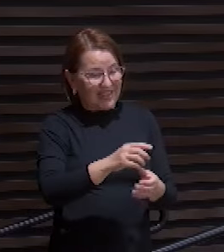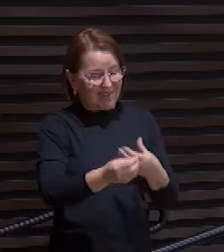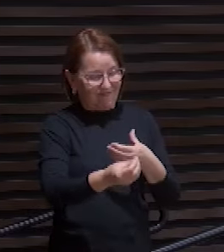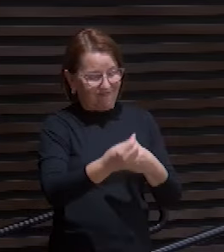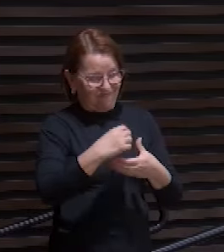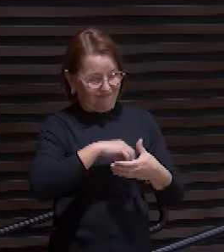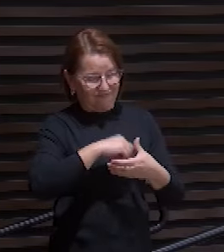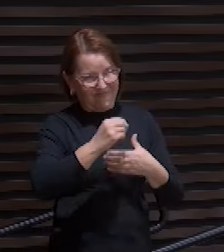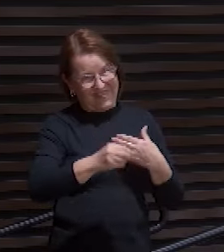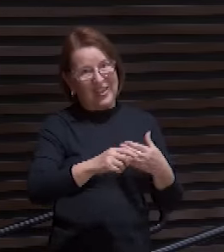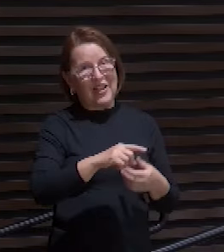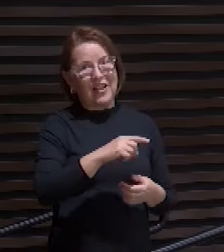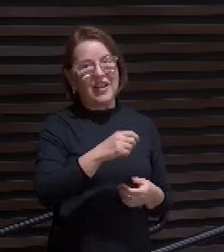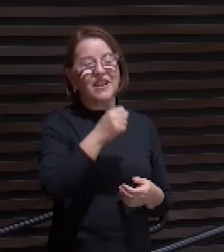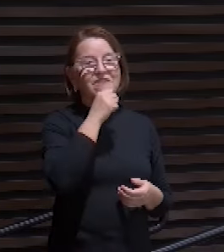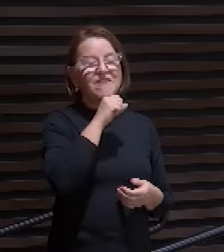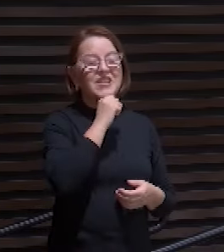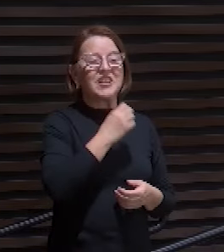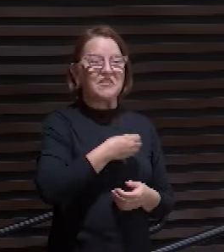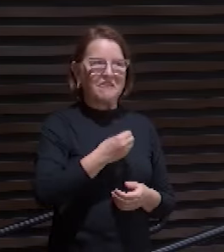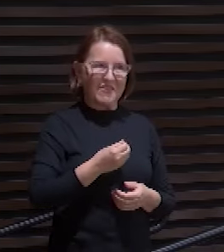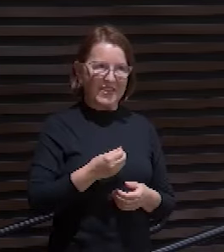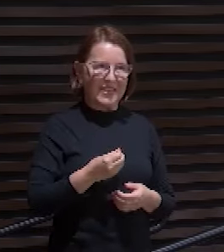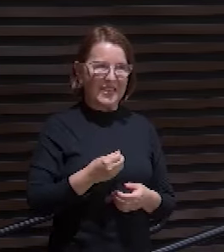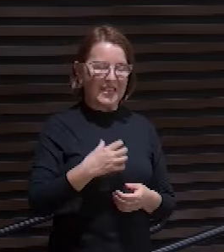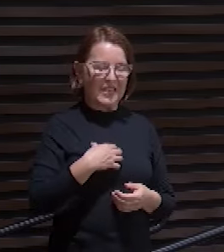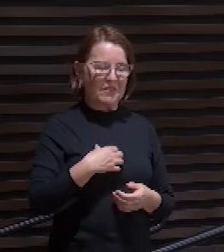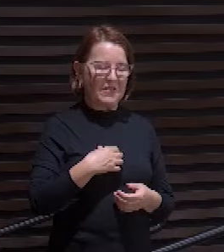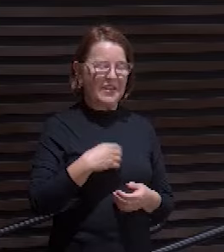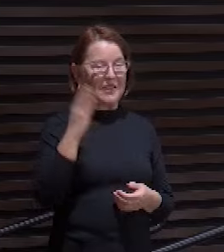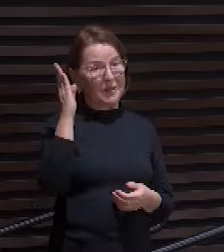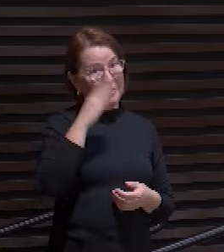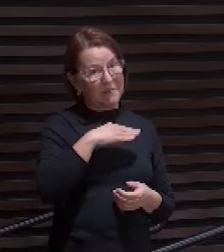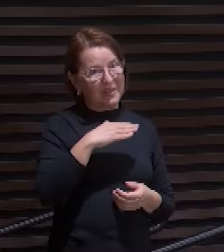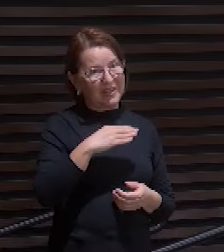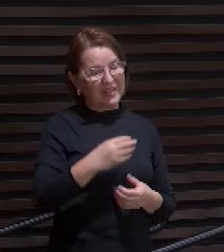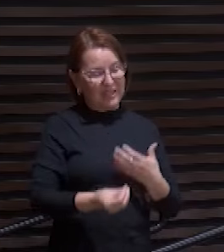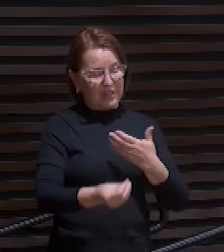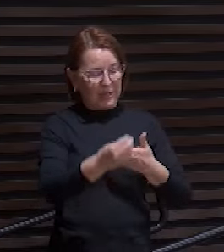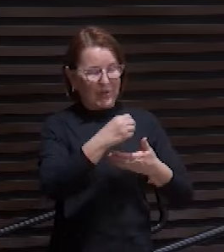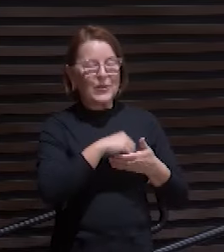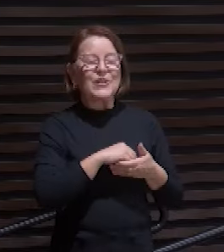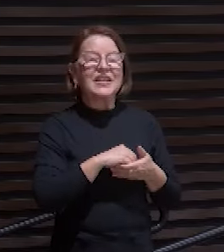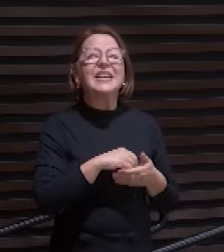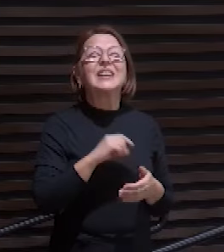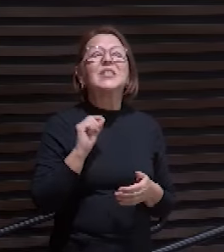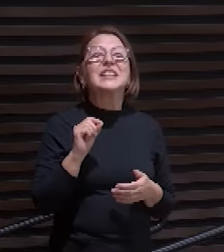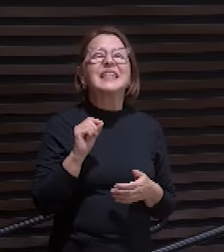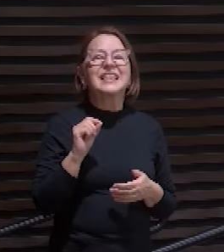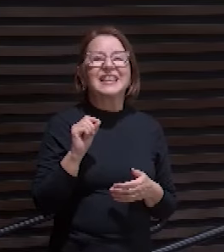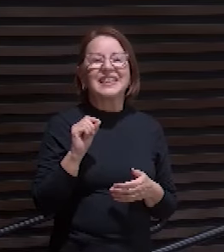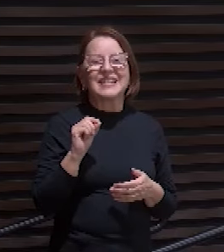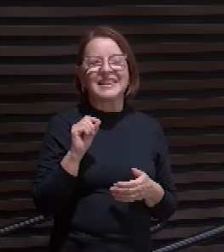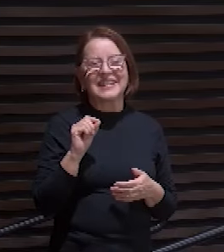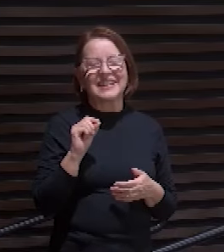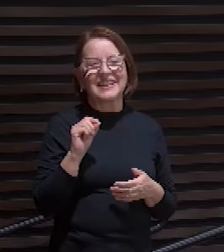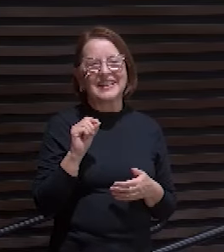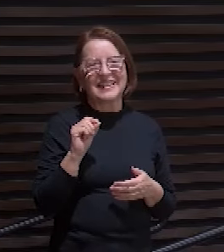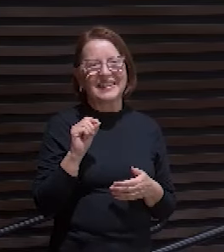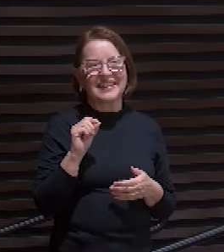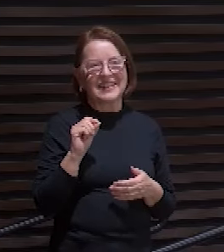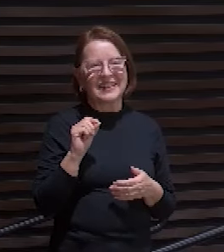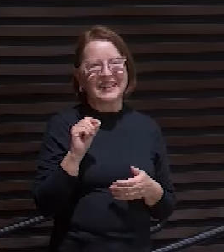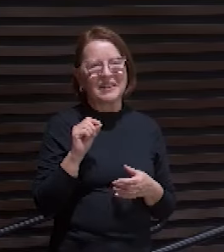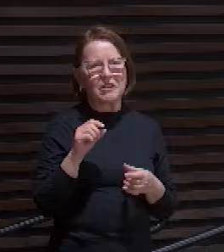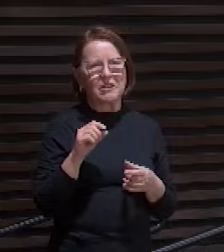eu, tirar de dentro de nós a natureza perversa e maligna e colocar dentro de nós o quê? Um